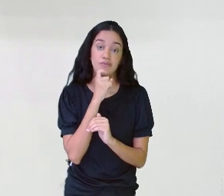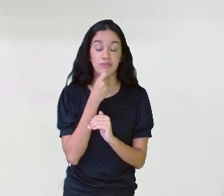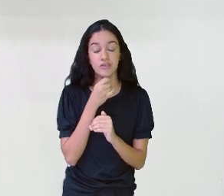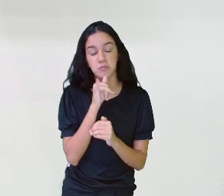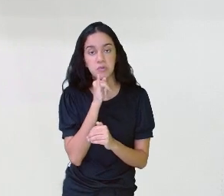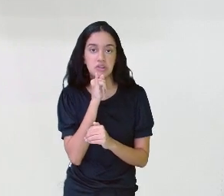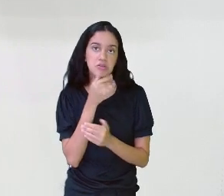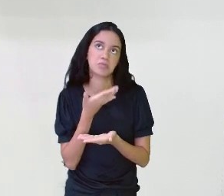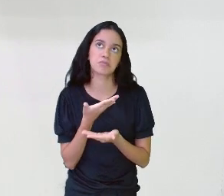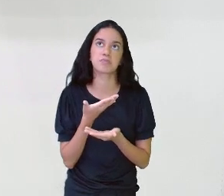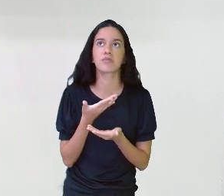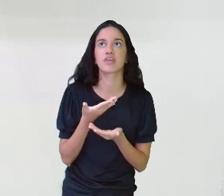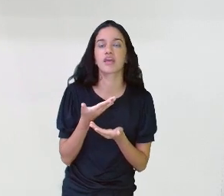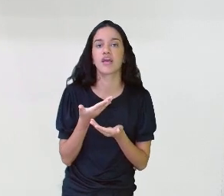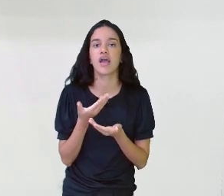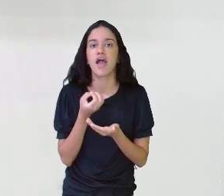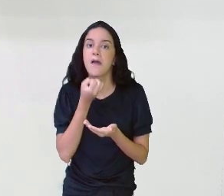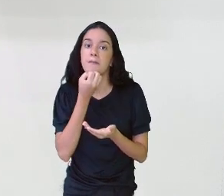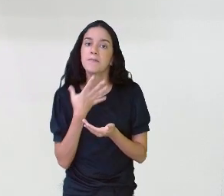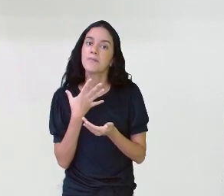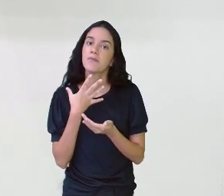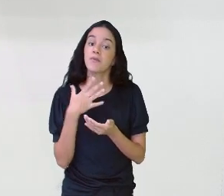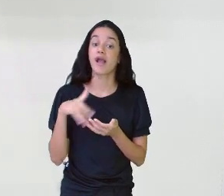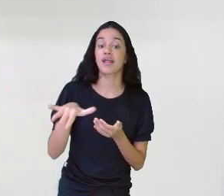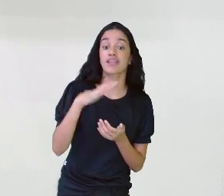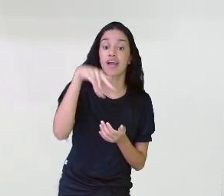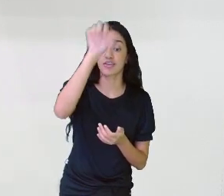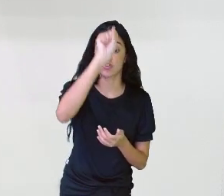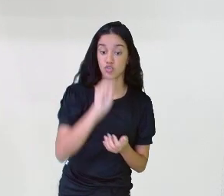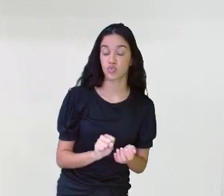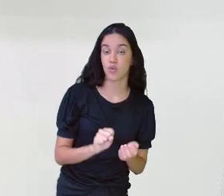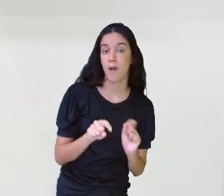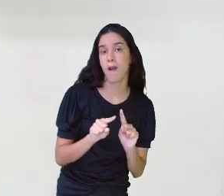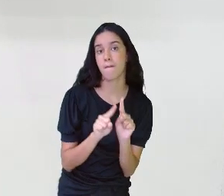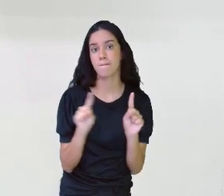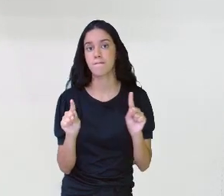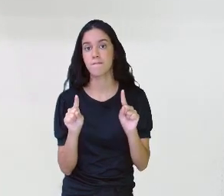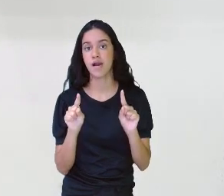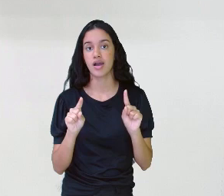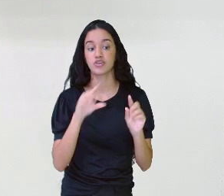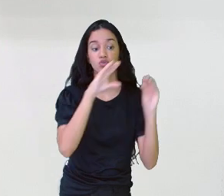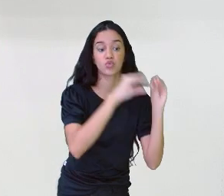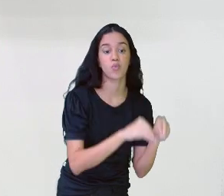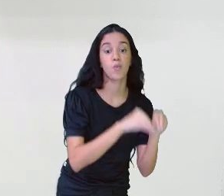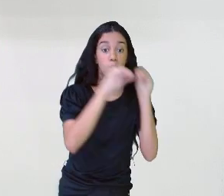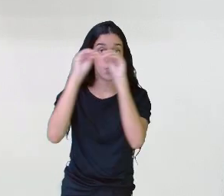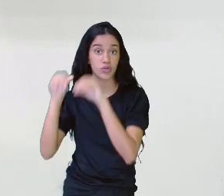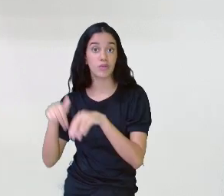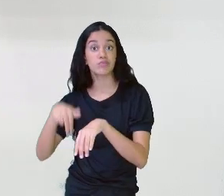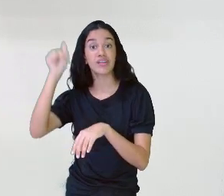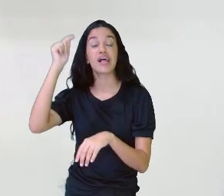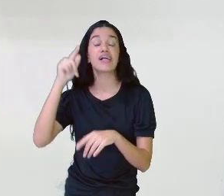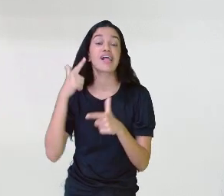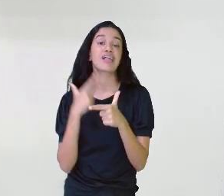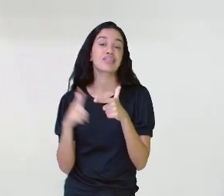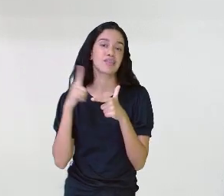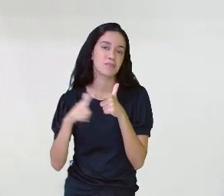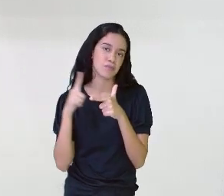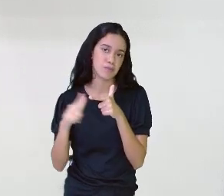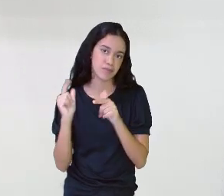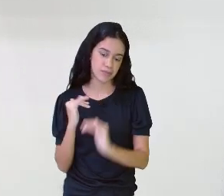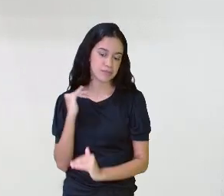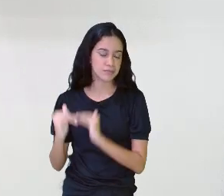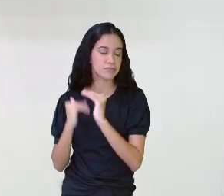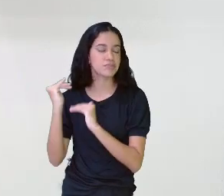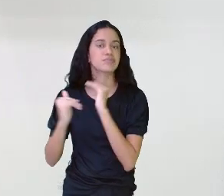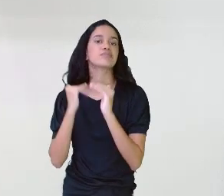exemplo. Vamos dizer que ela vai se dar muito bem na região sul, mas quando ela vai para o Nordeste vai ter muito problema de desenvolvimento. Por